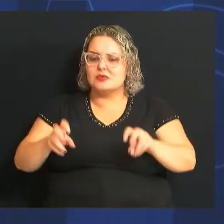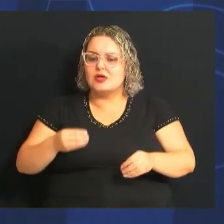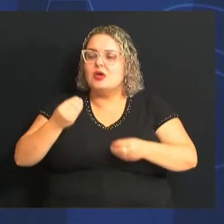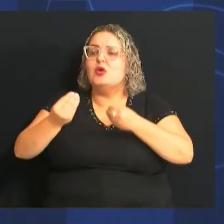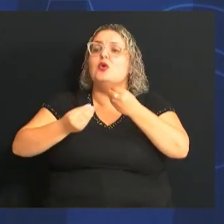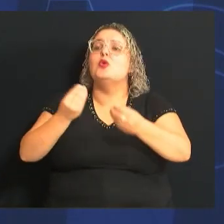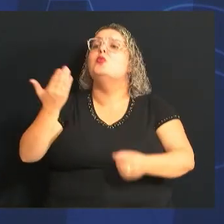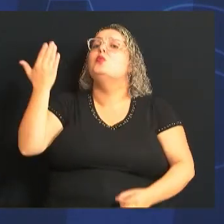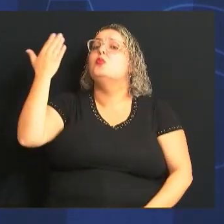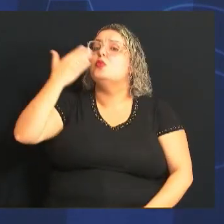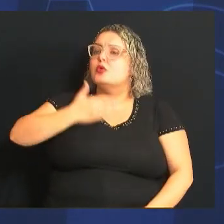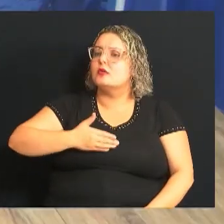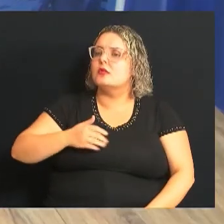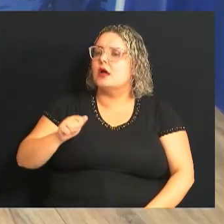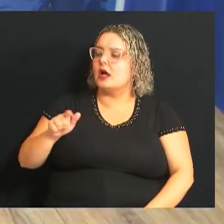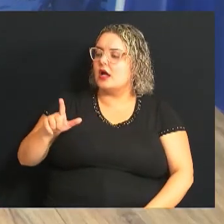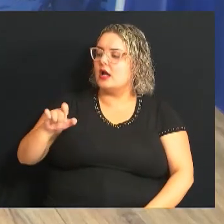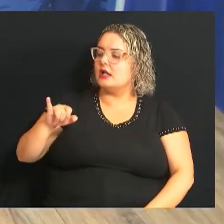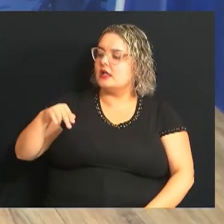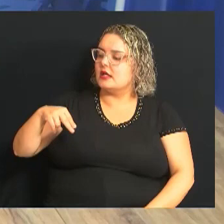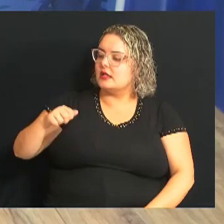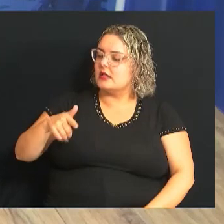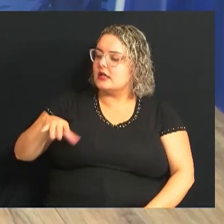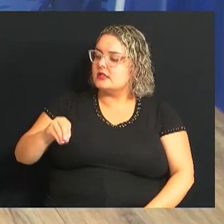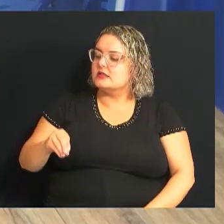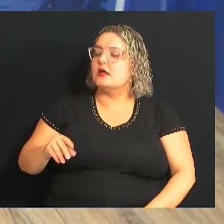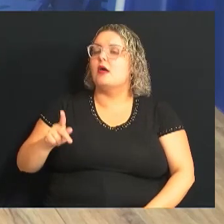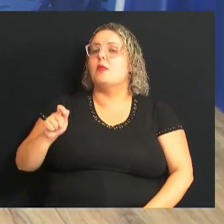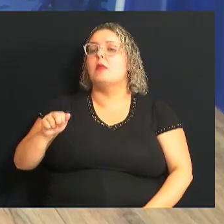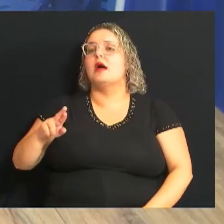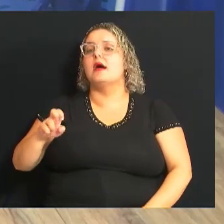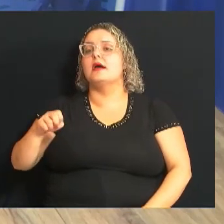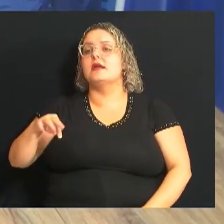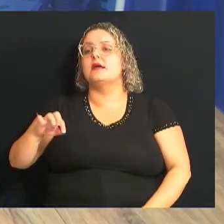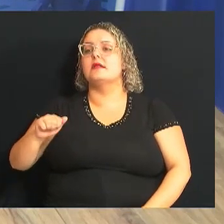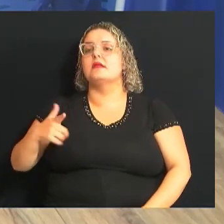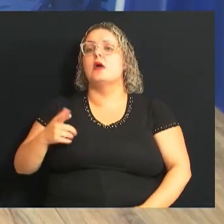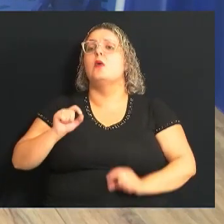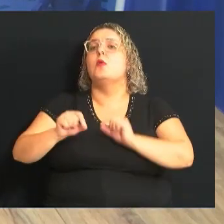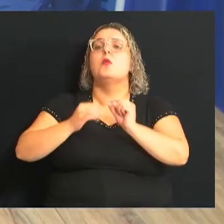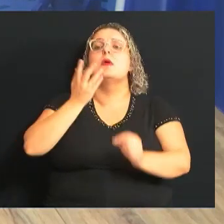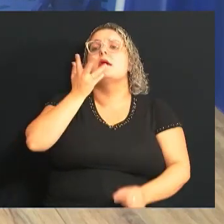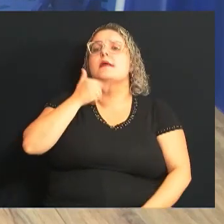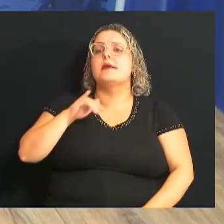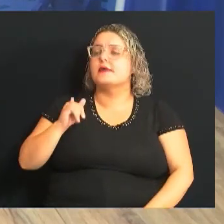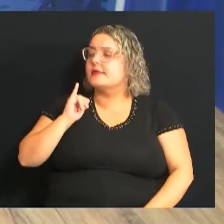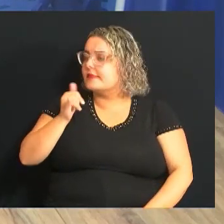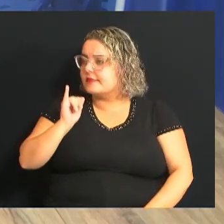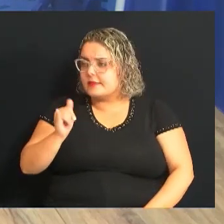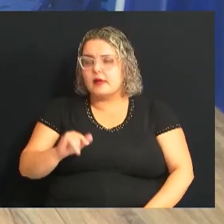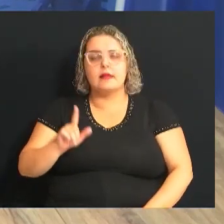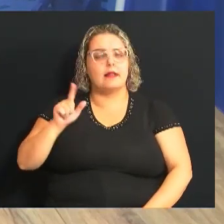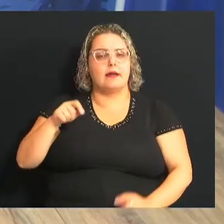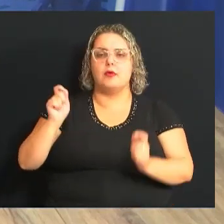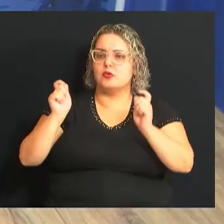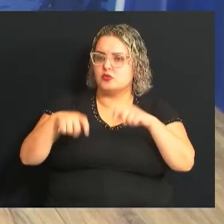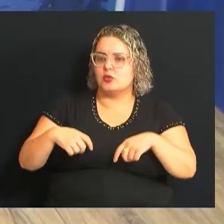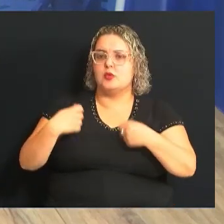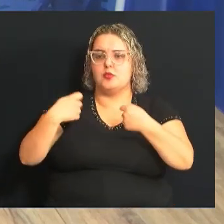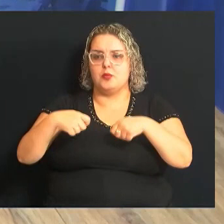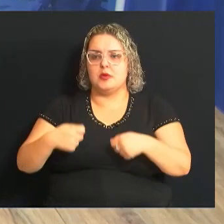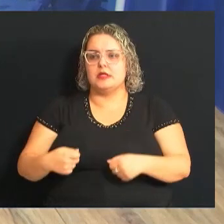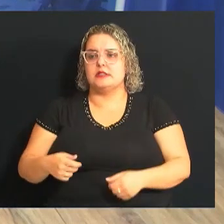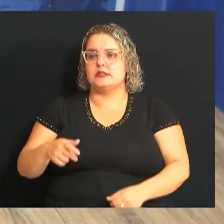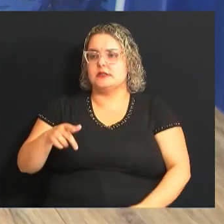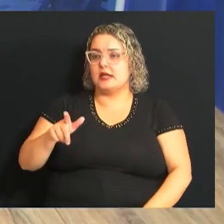comprovar essa alienação parental? O que a criança conta, o depoimento dela, já é suficiente? É necessário